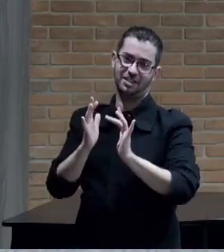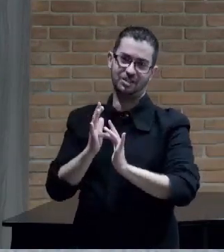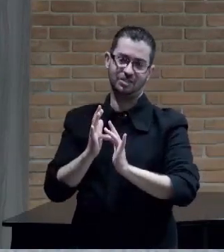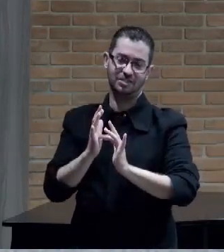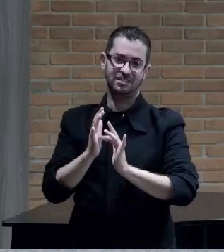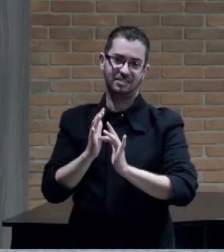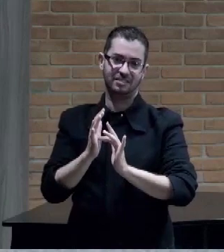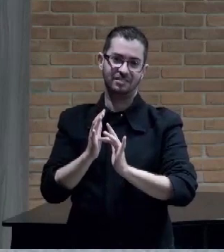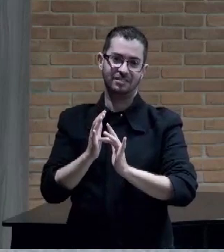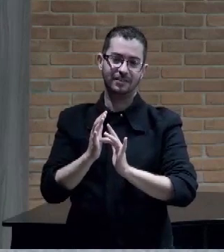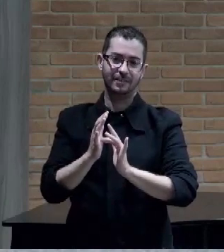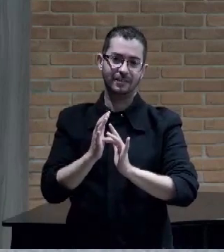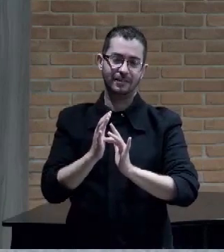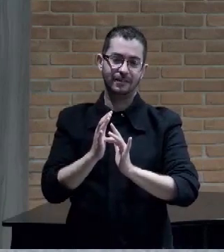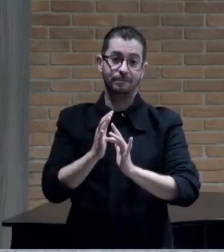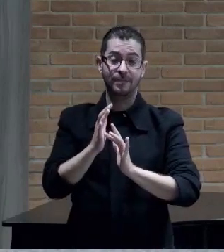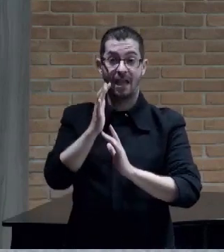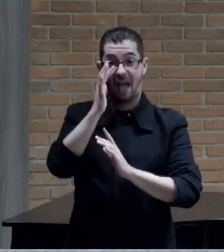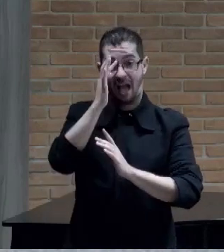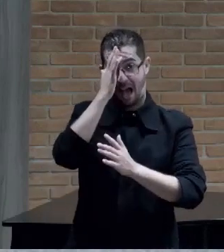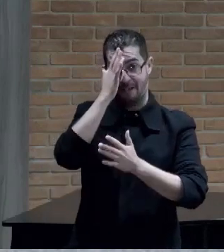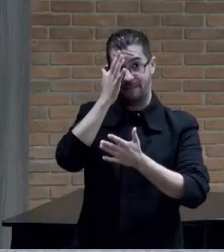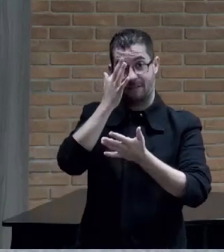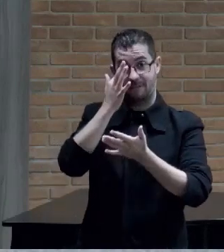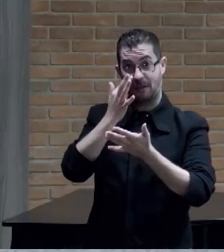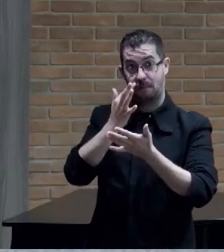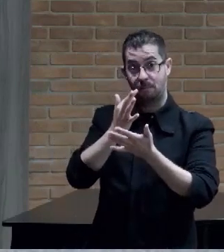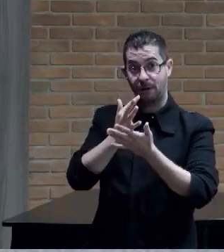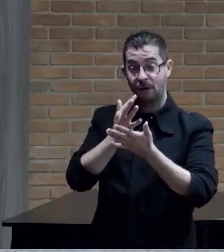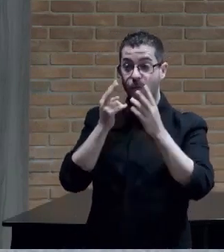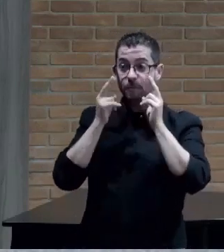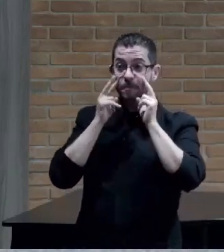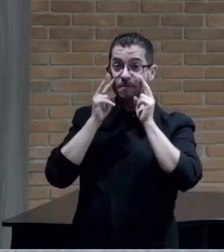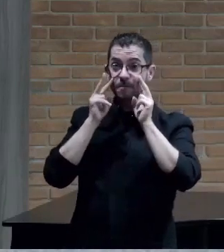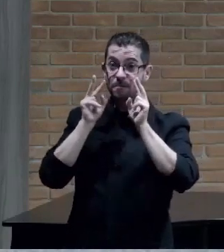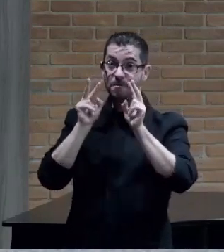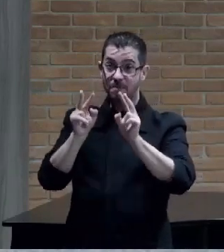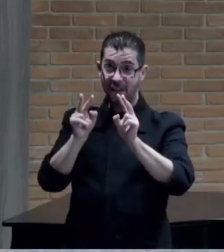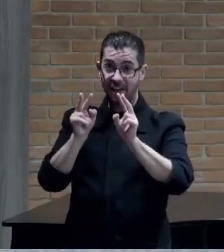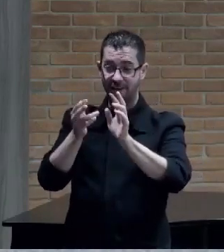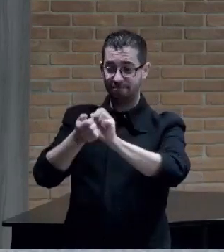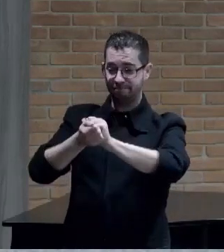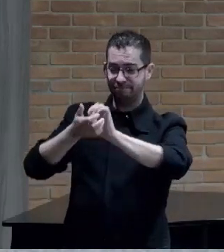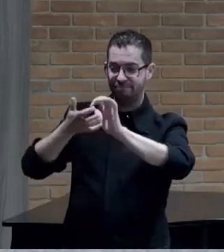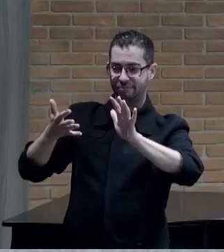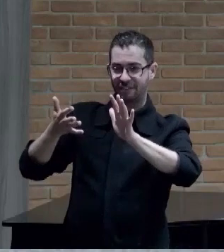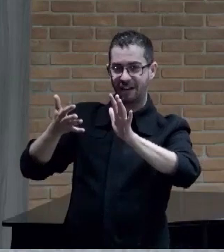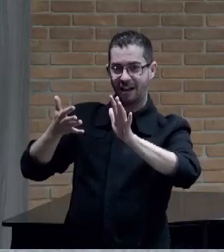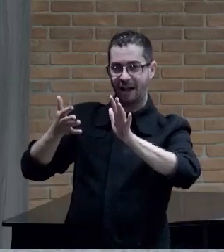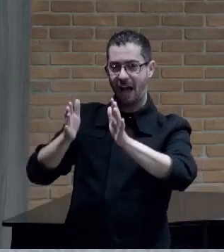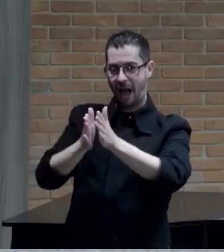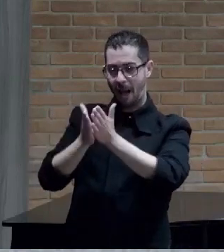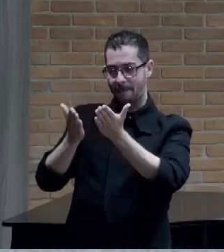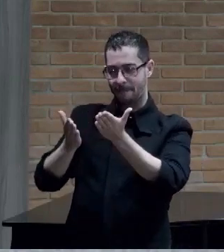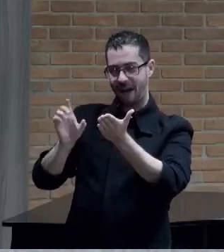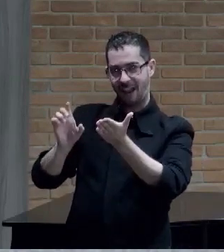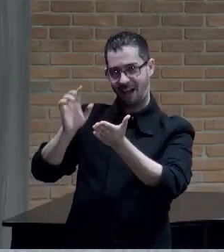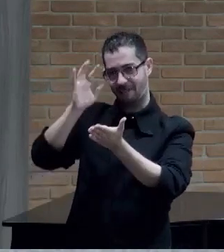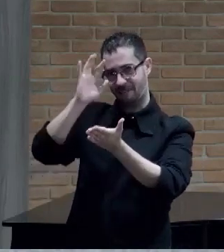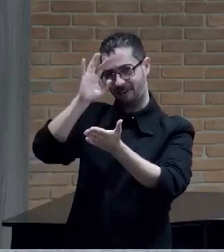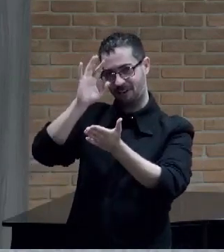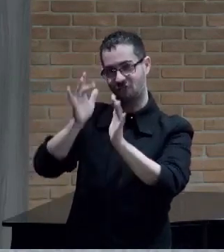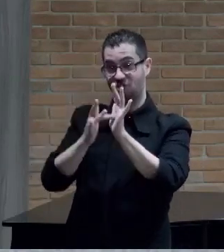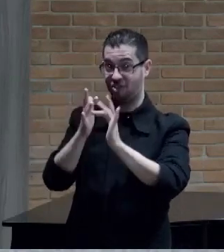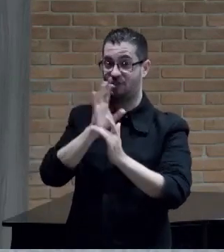Então, a fé vem pelo ouvir a palavra de Cristo e o objeto da fé é a própria pessoa do